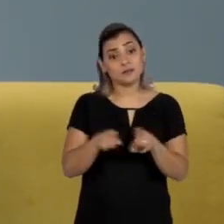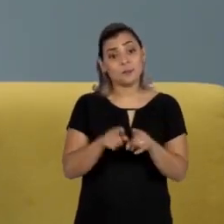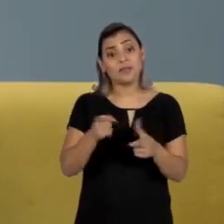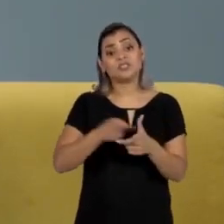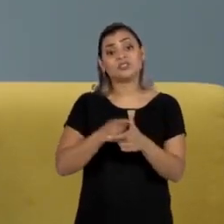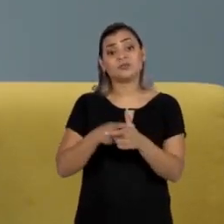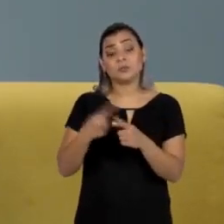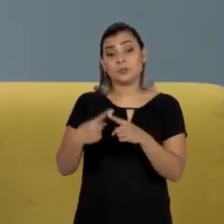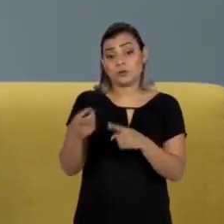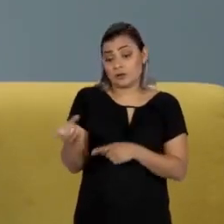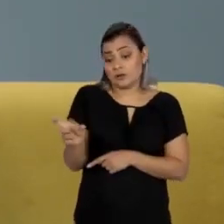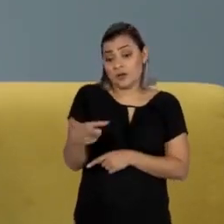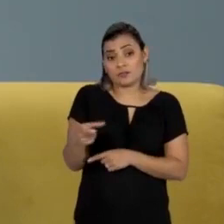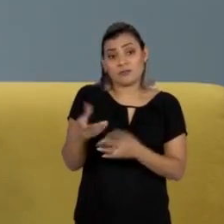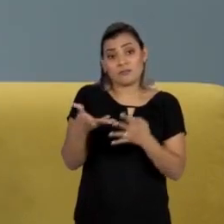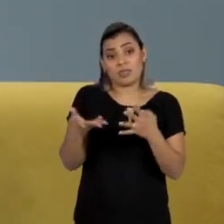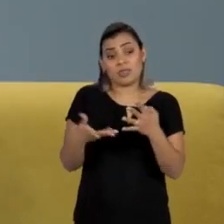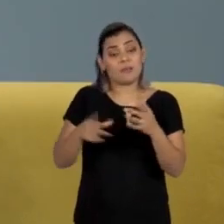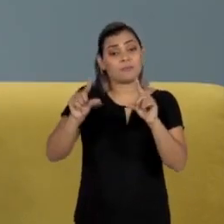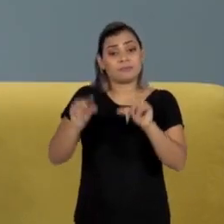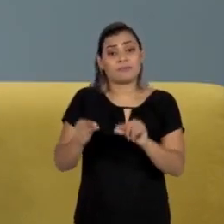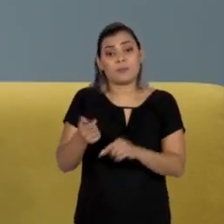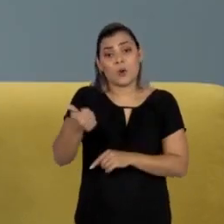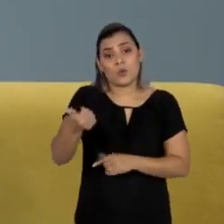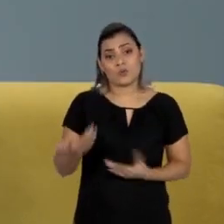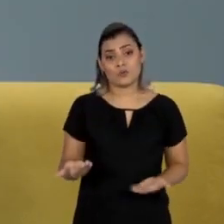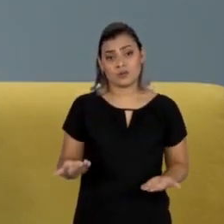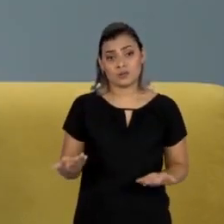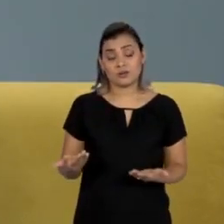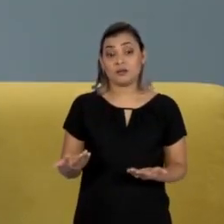porque o crédito dela vai ser muito menor. Mas é